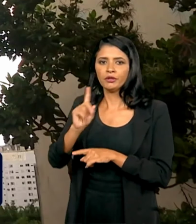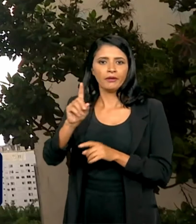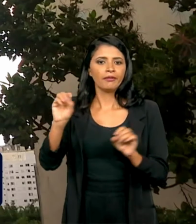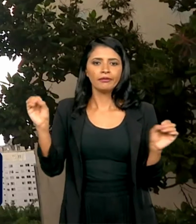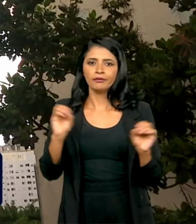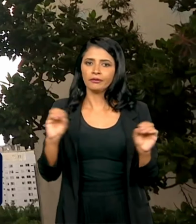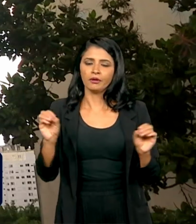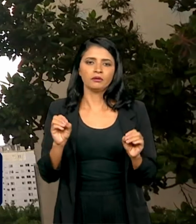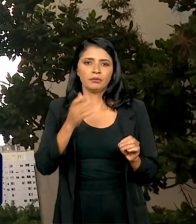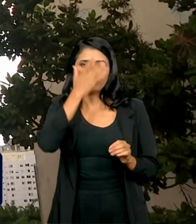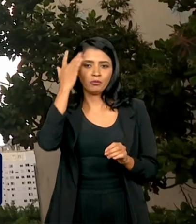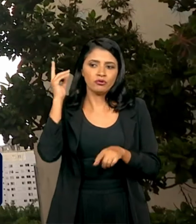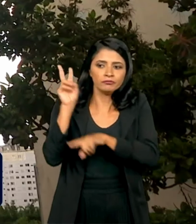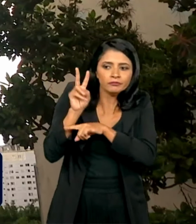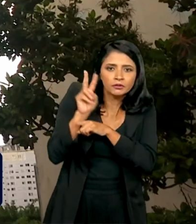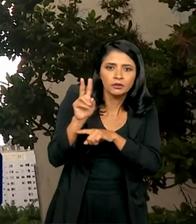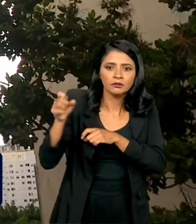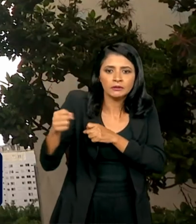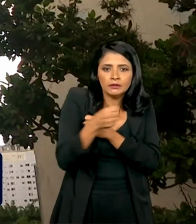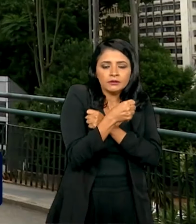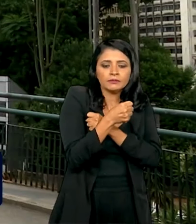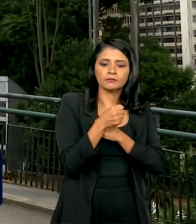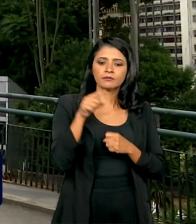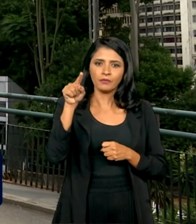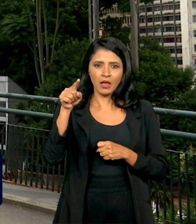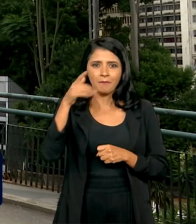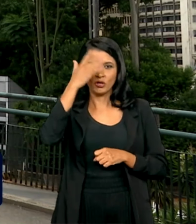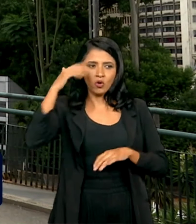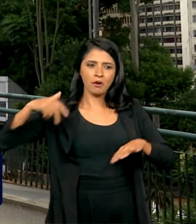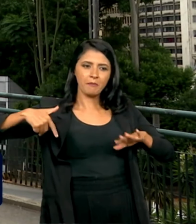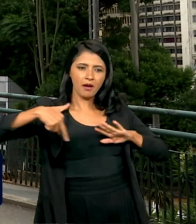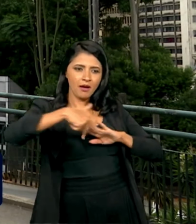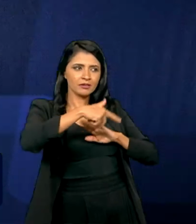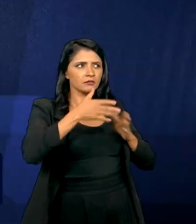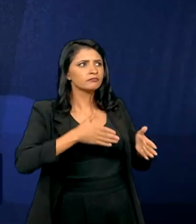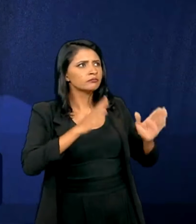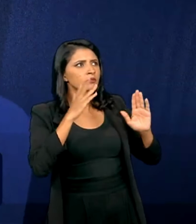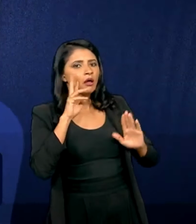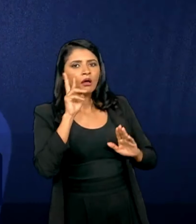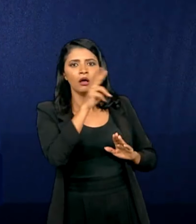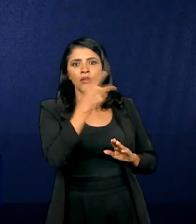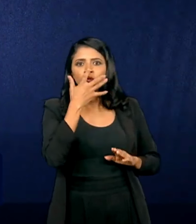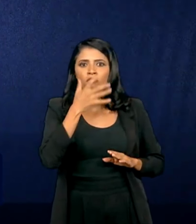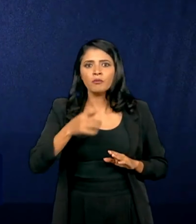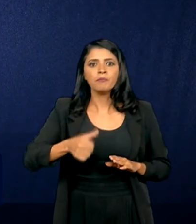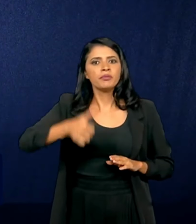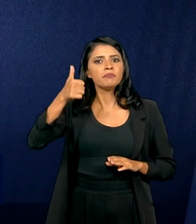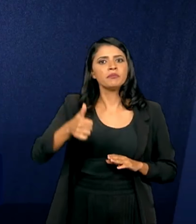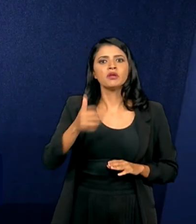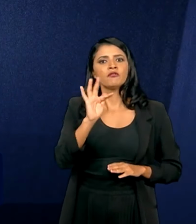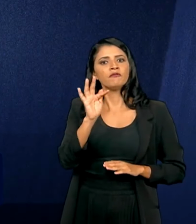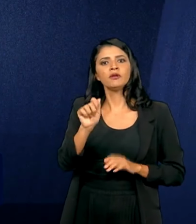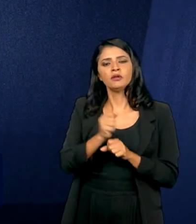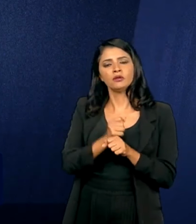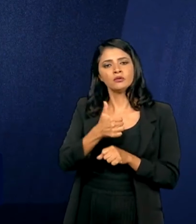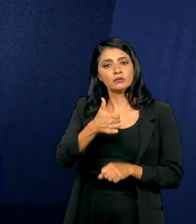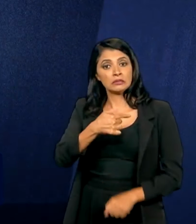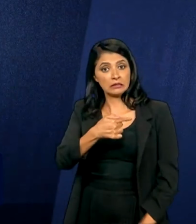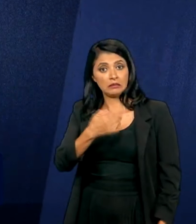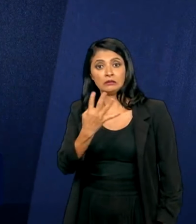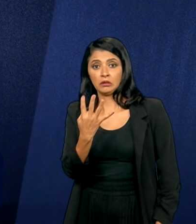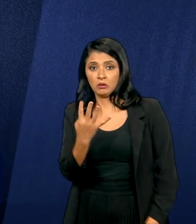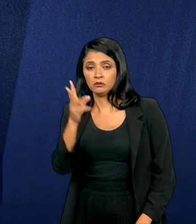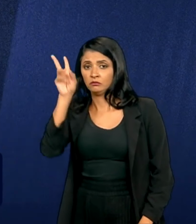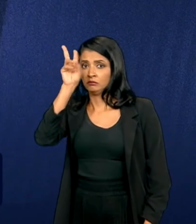dela. Muitos que passam por esse edifício comercial nem imaginam a tragédia que foi aquele 1º de fevereiro de 74.